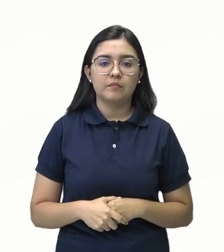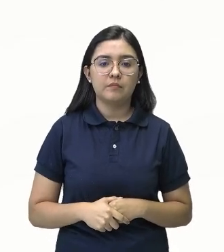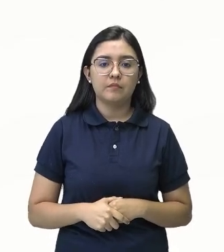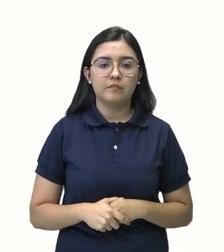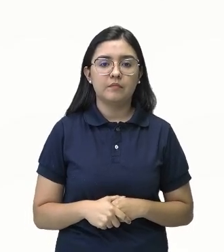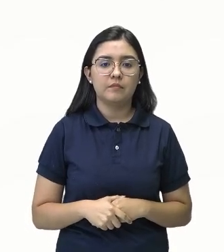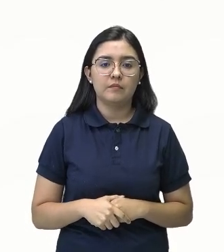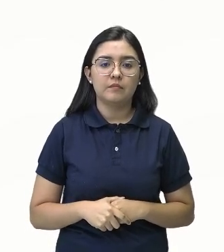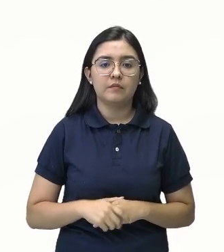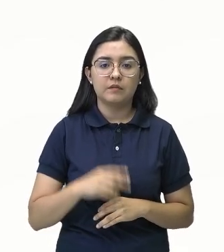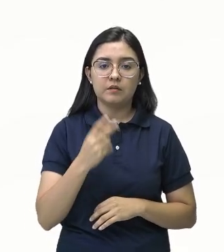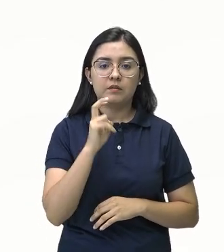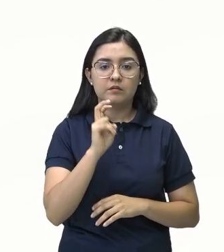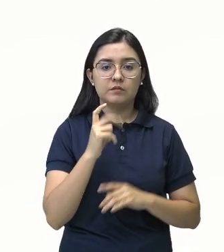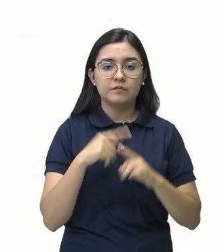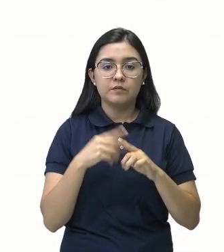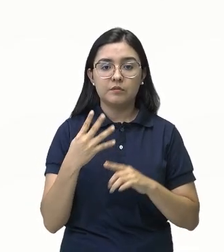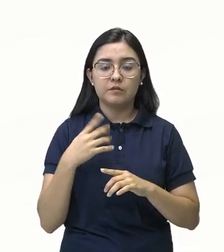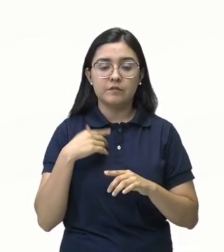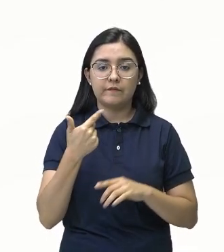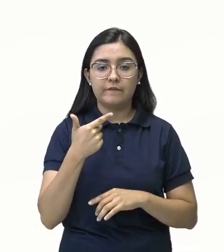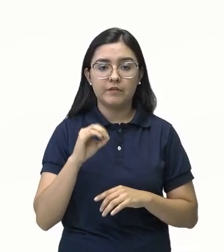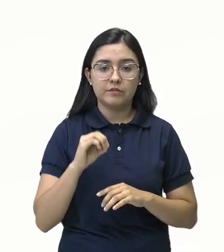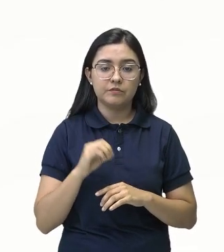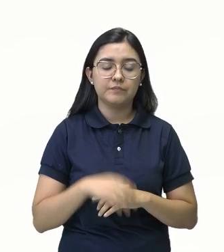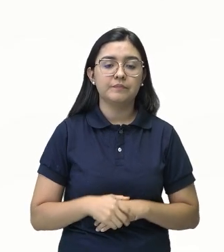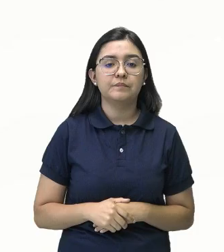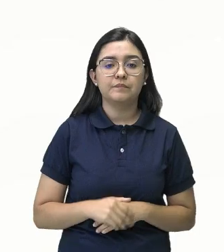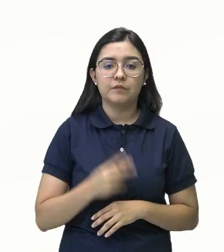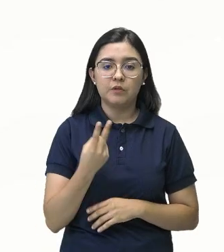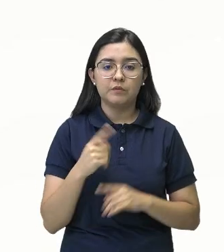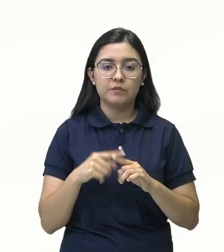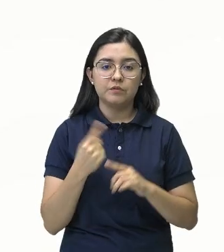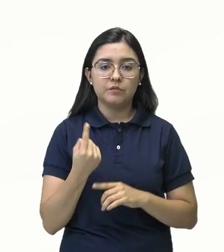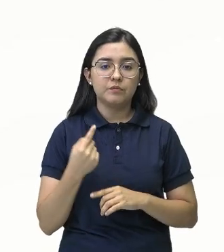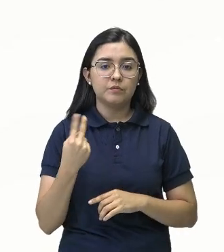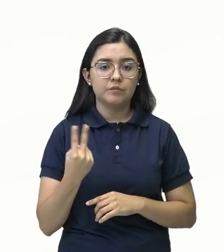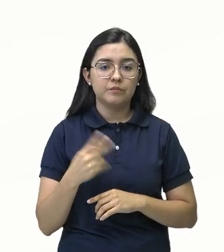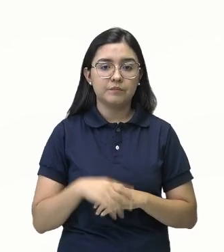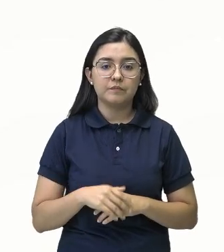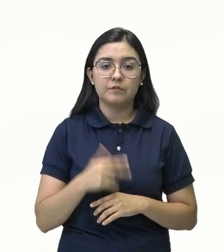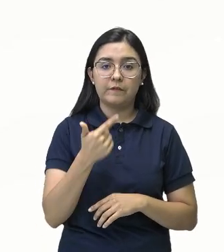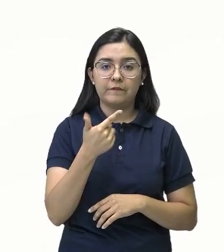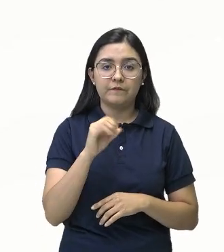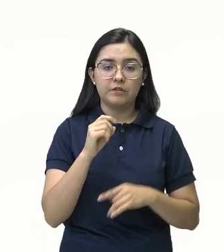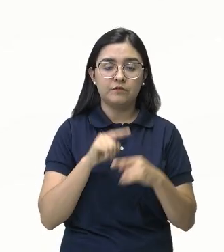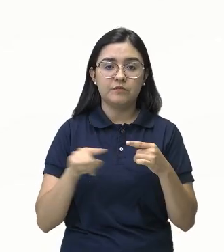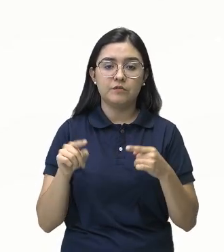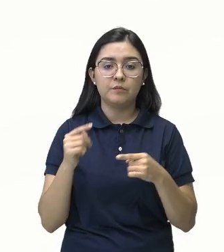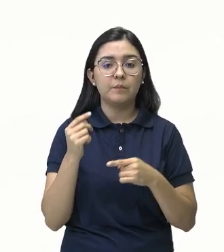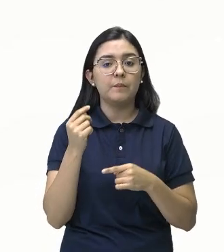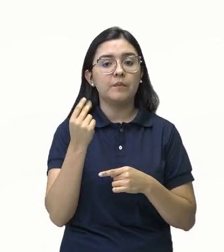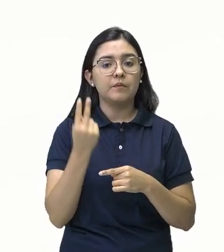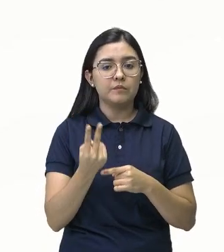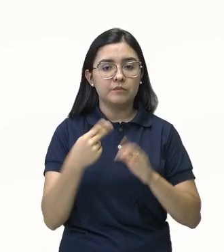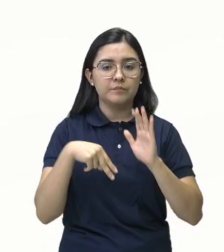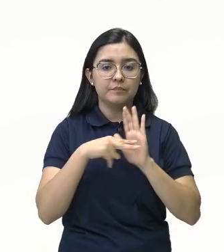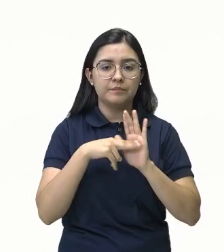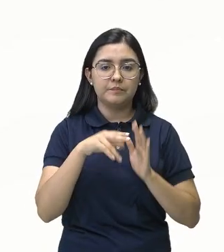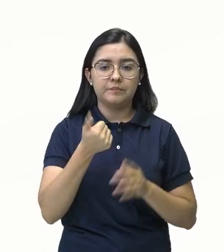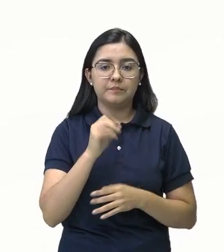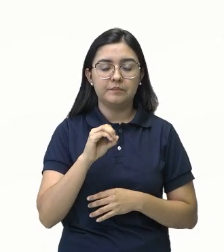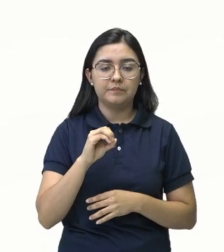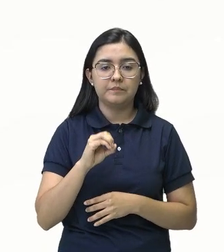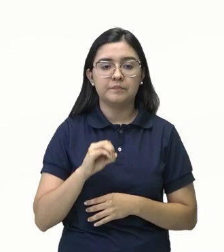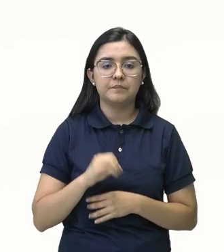5 vezes 4, 20. E 2 vezes 1, 2. 20 dividido por 2, eu tenho aqui a